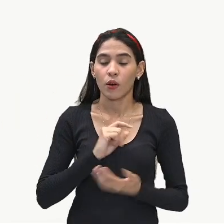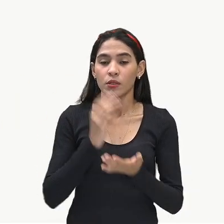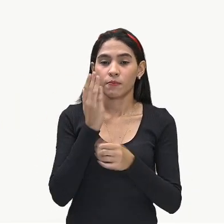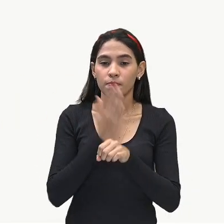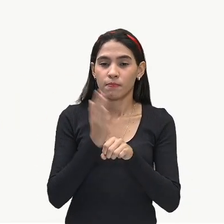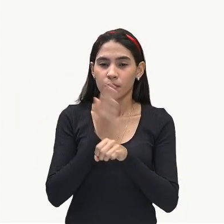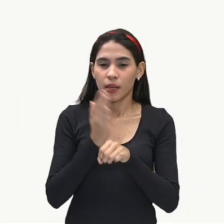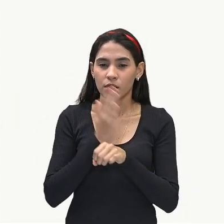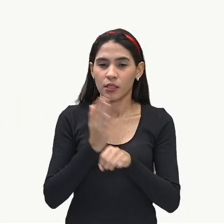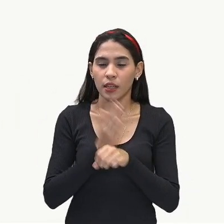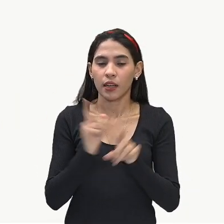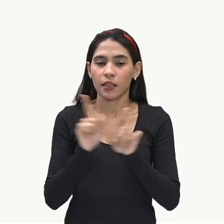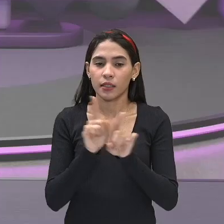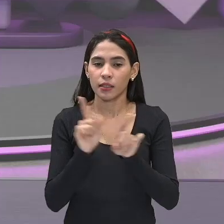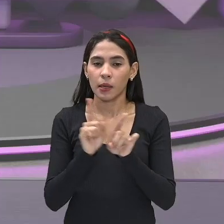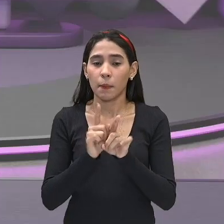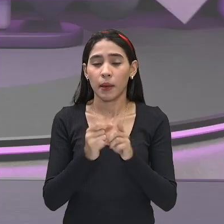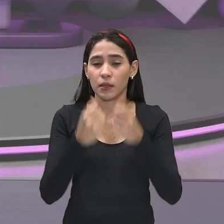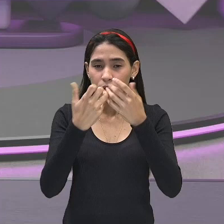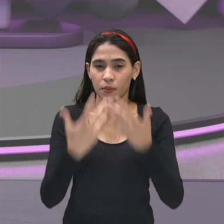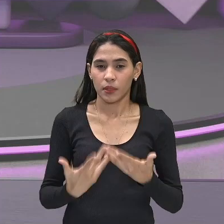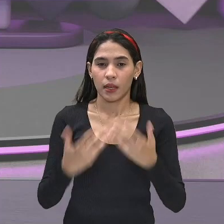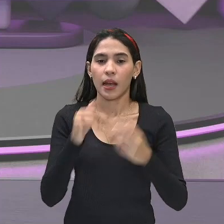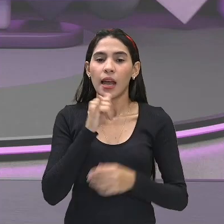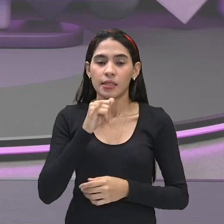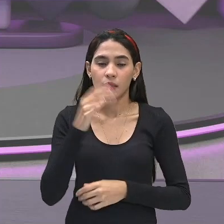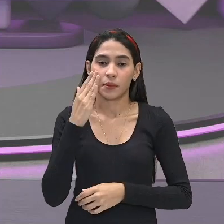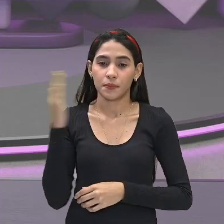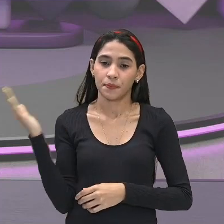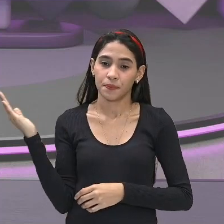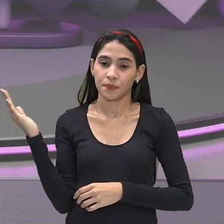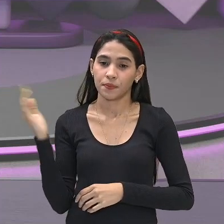algumas observações, tá? Vejam que